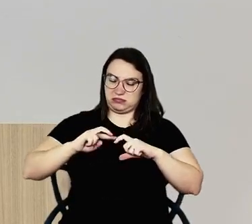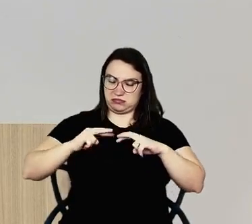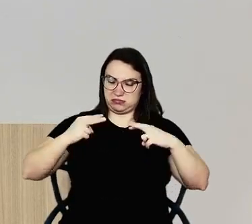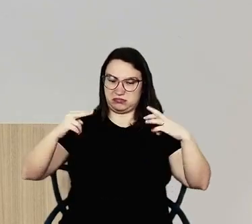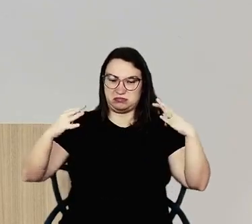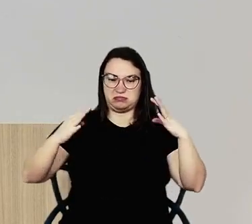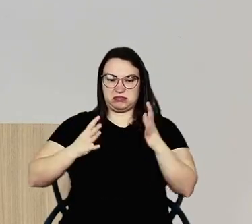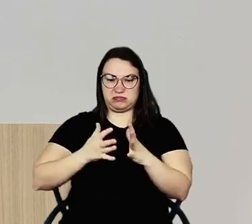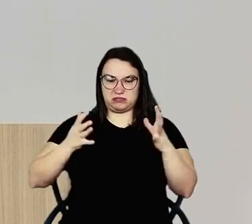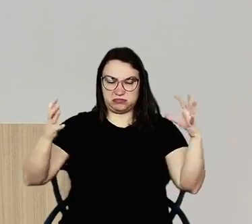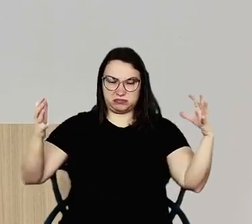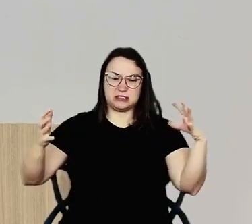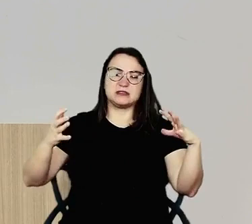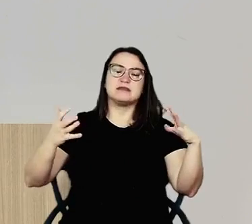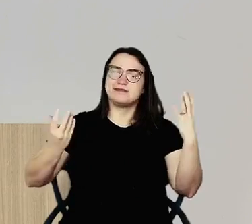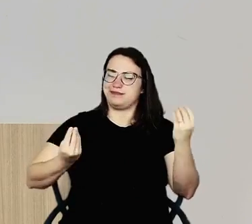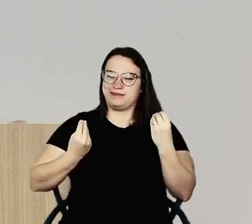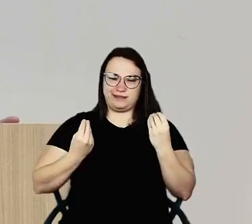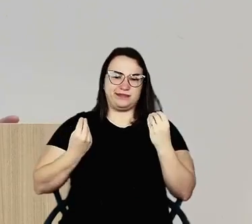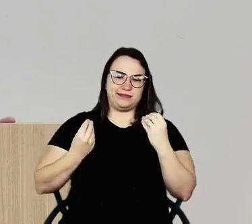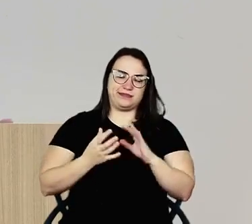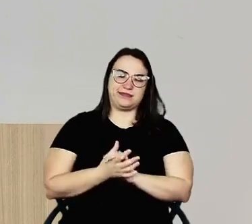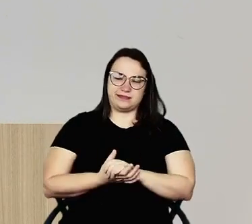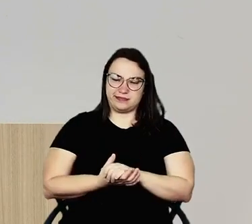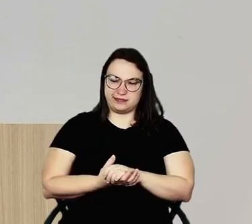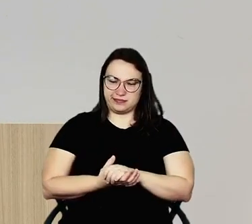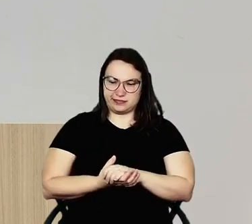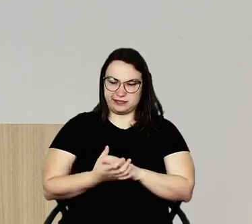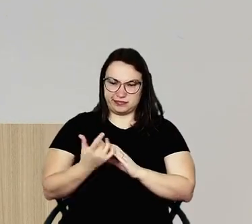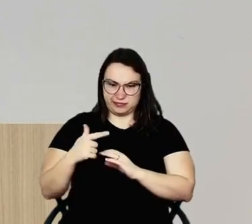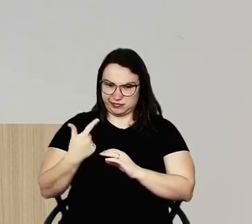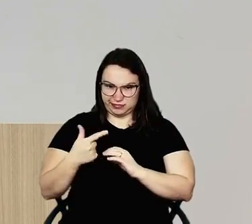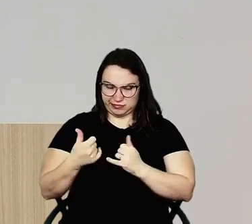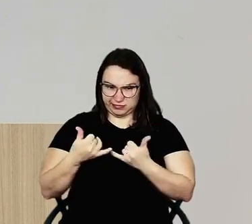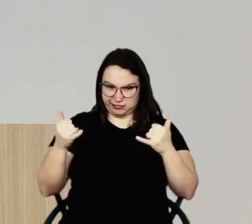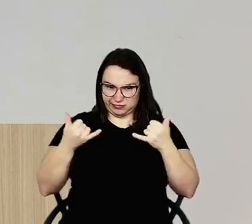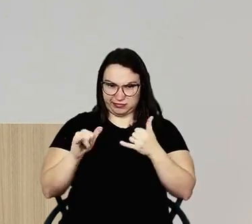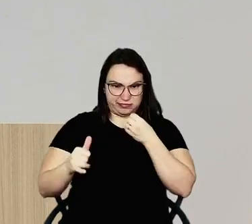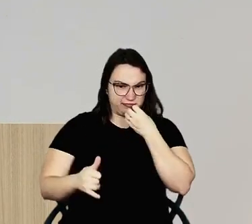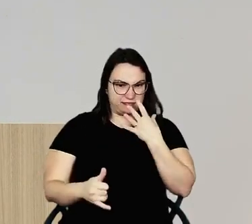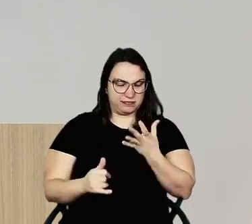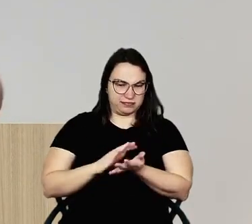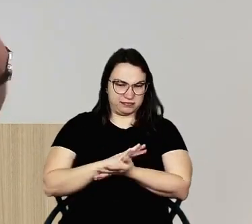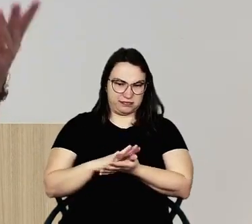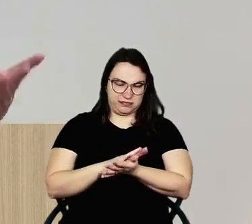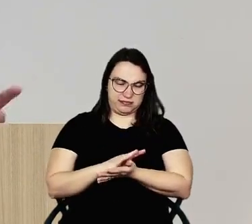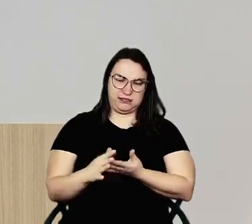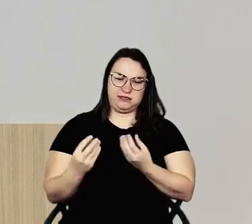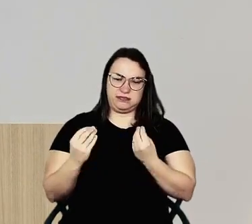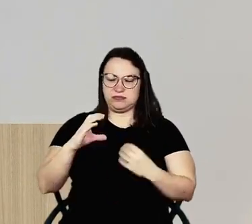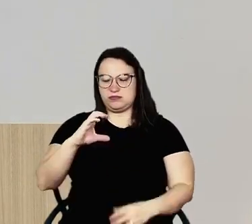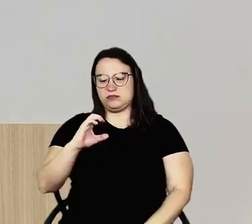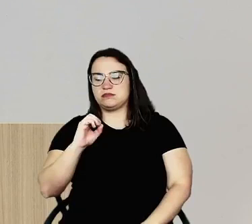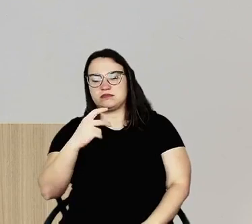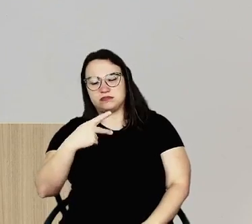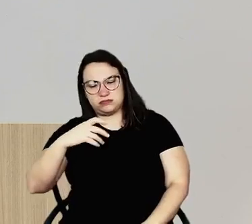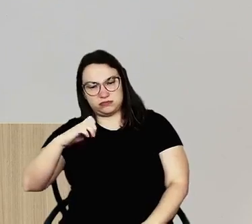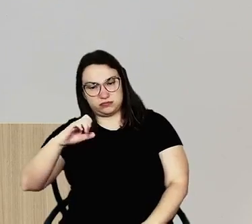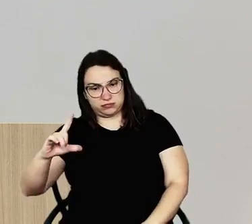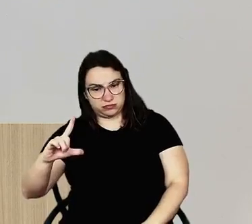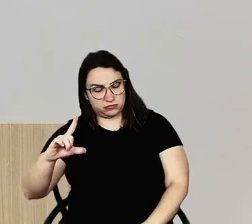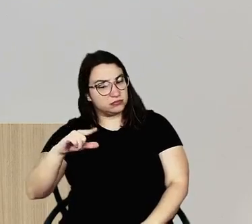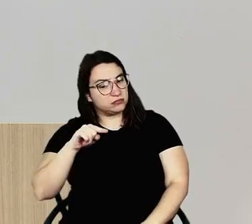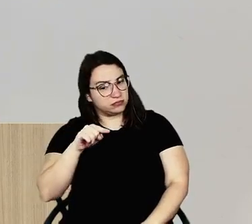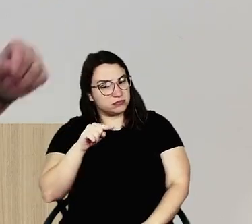seu potencial de distribuição não tem uma energia de qualidade mas eu acredito que a a Copel ou quem for lá tiver frend a Copel vai nos